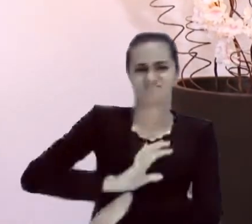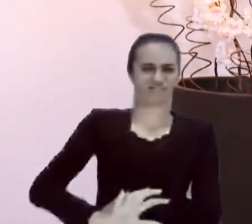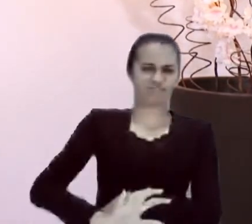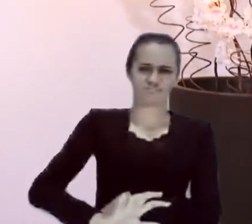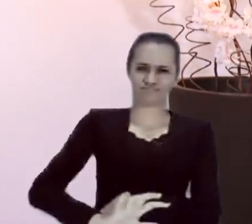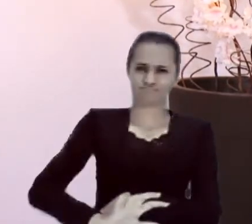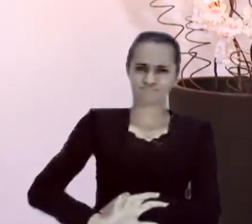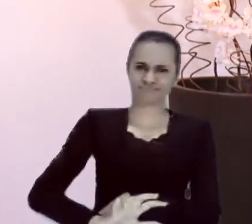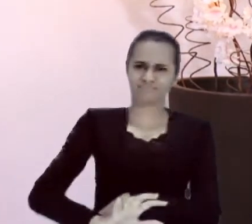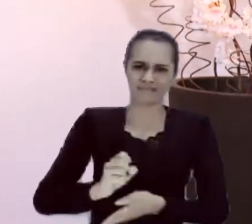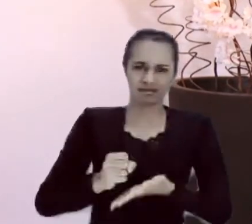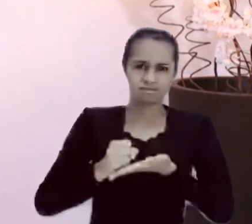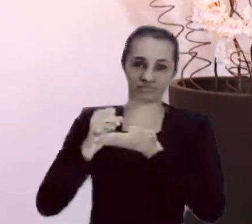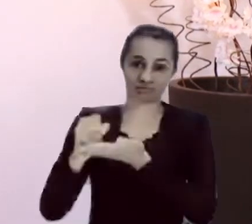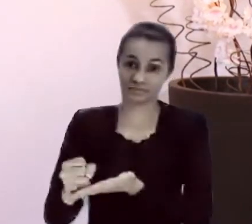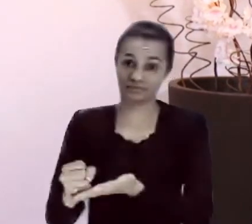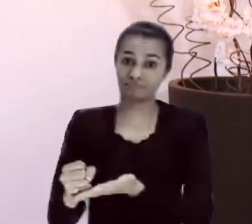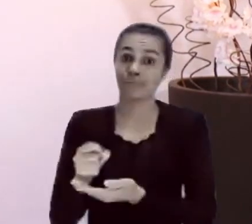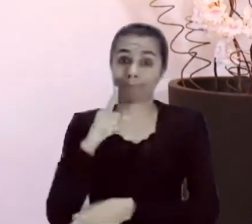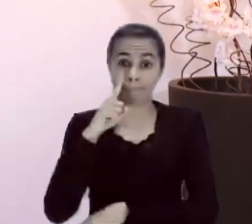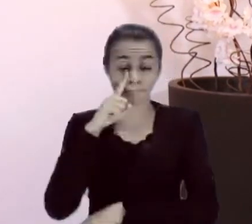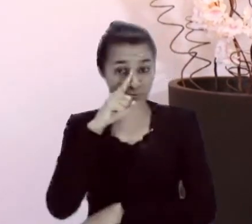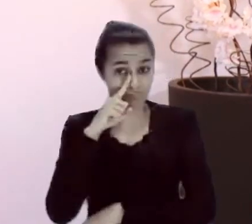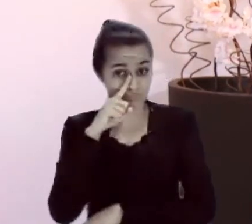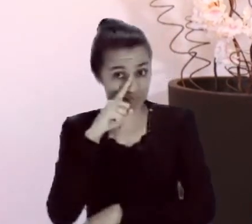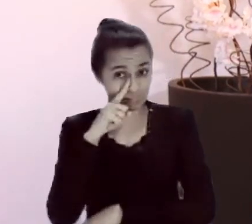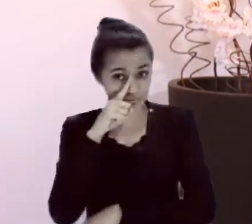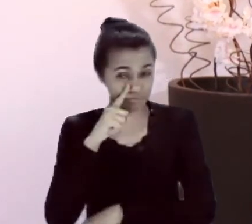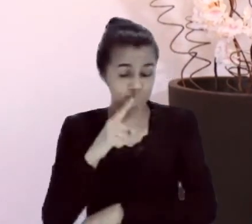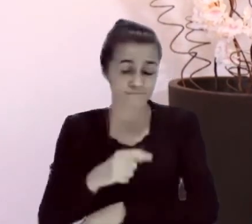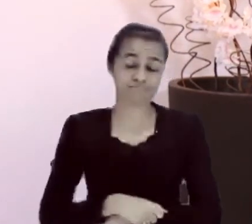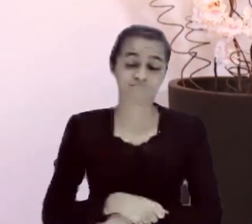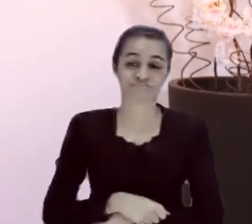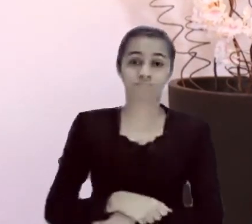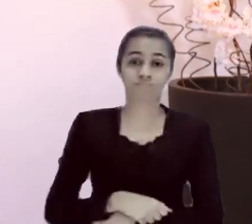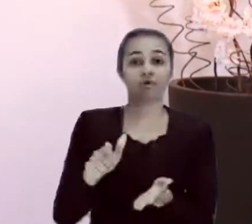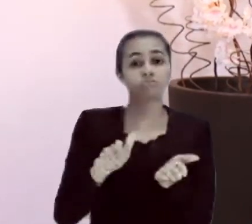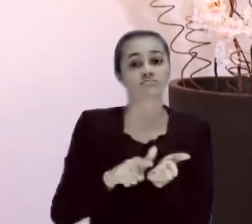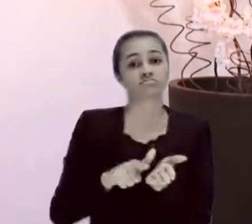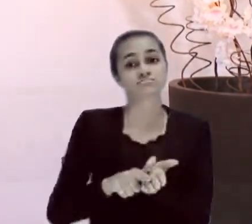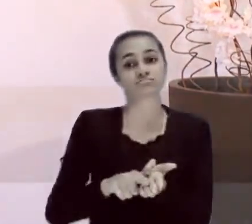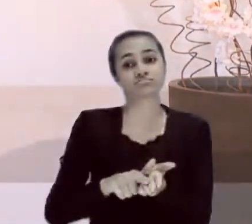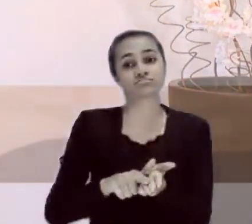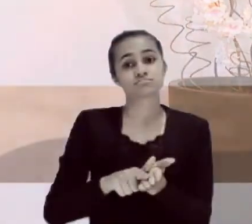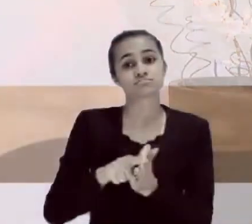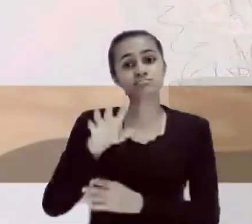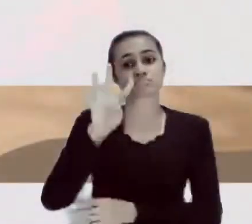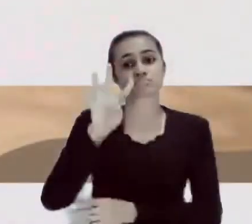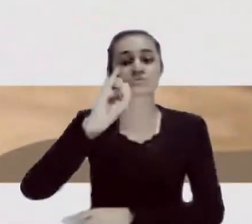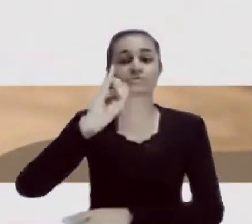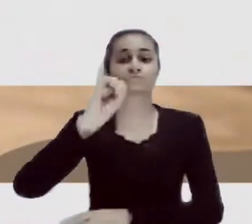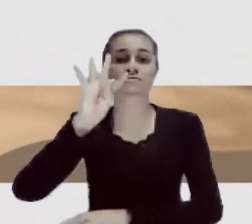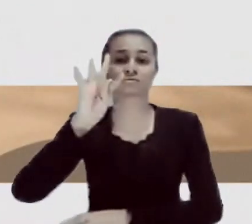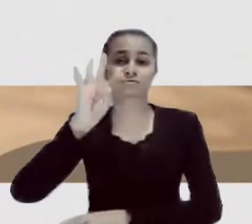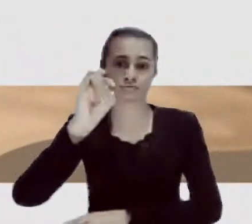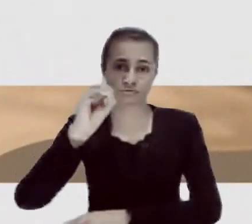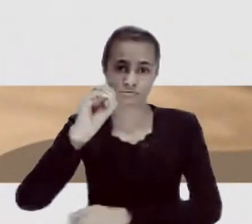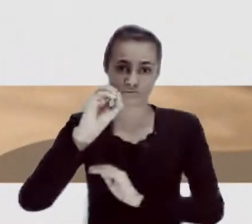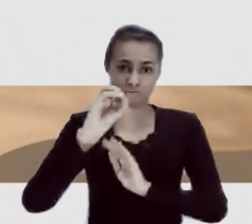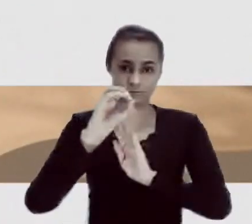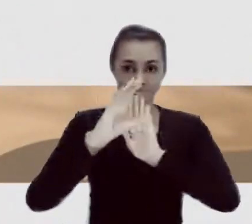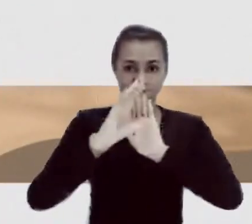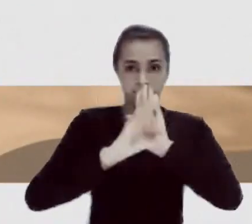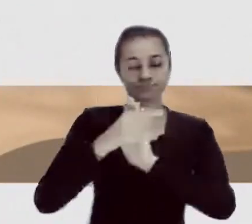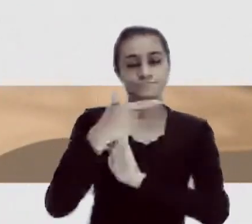No livro de Tito, capítulo 2 e verso 14, está escrito: Ele